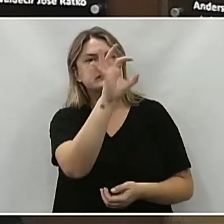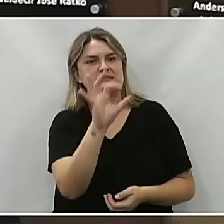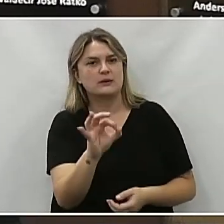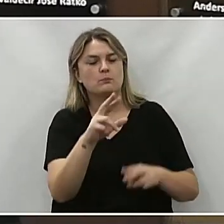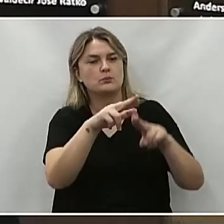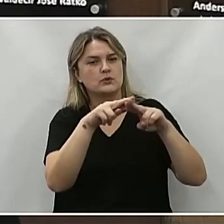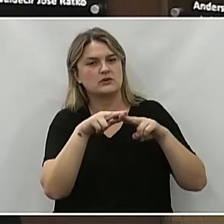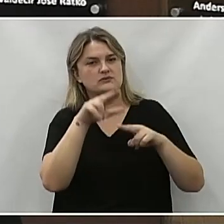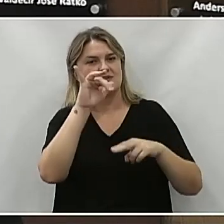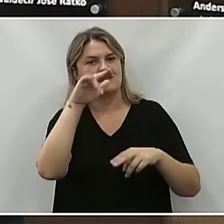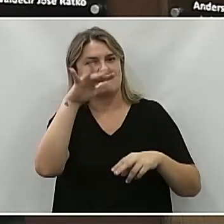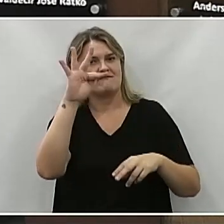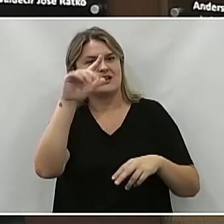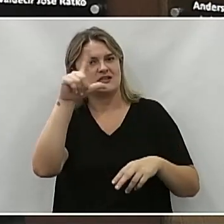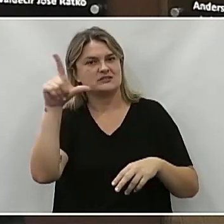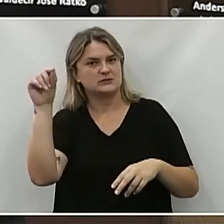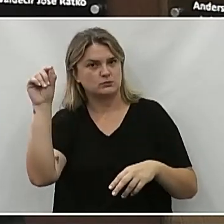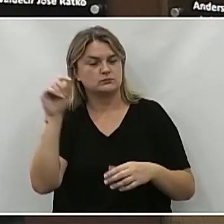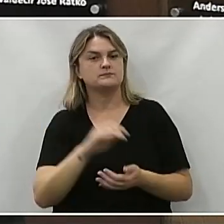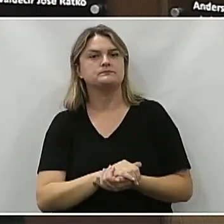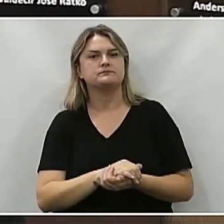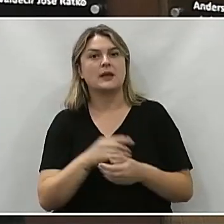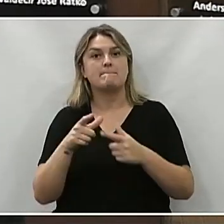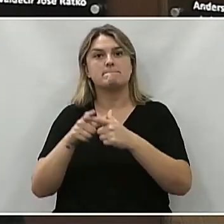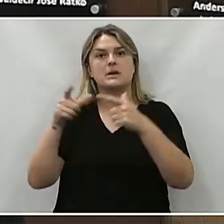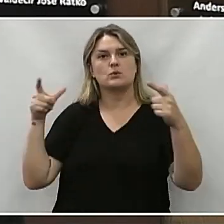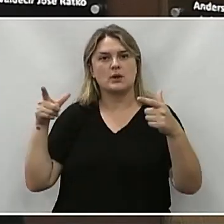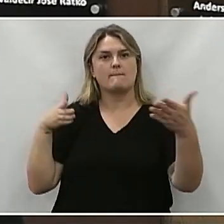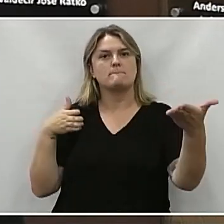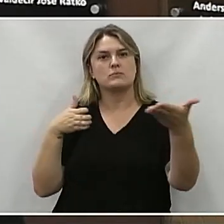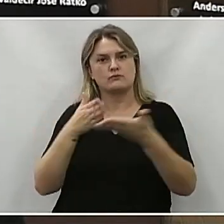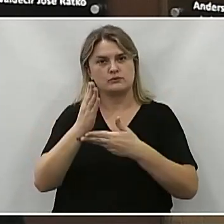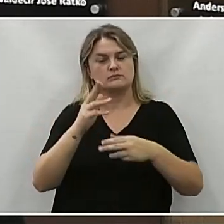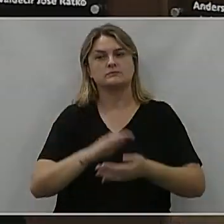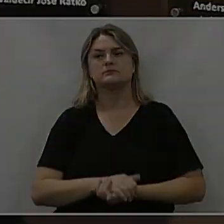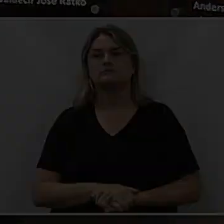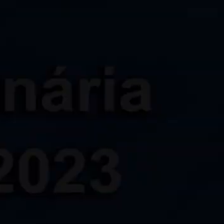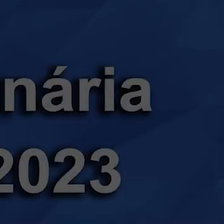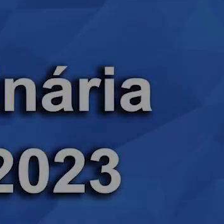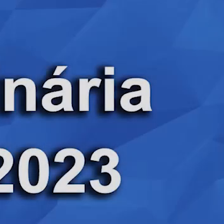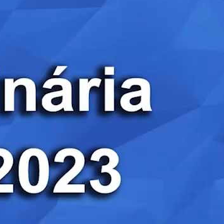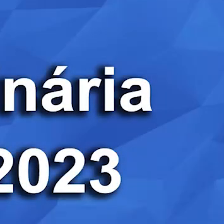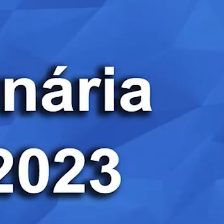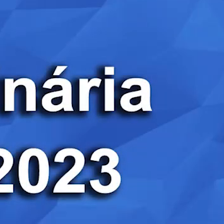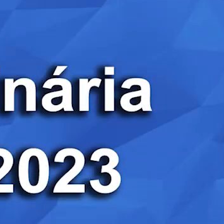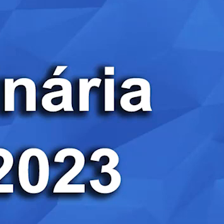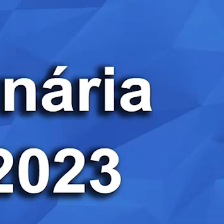reajuste que foi votado e a maioria aprovou por esse reajuste